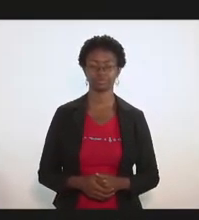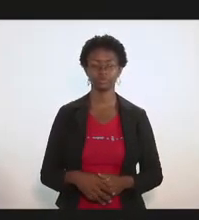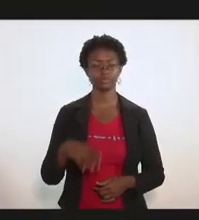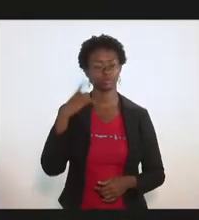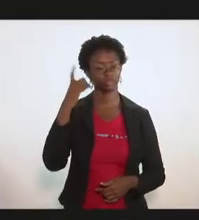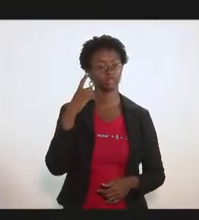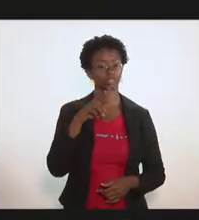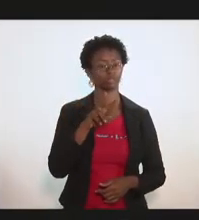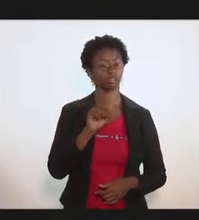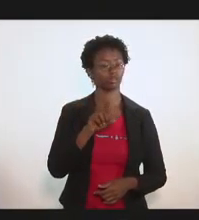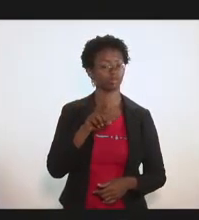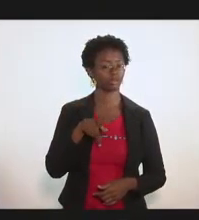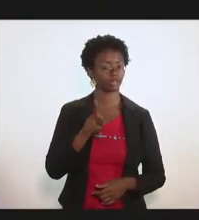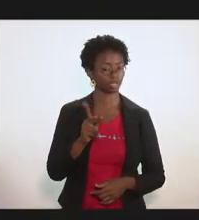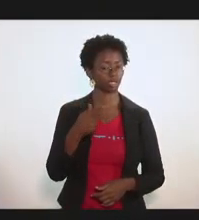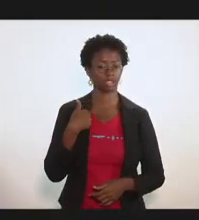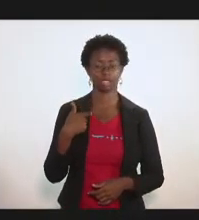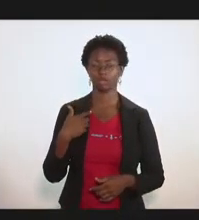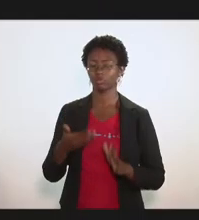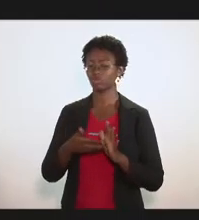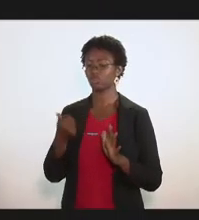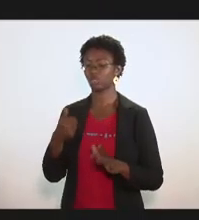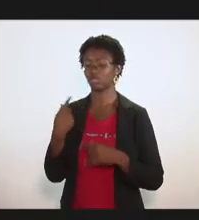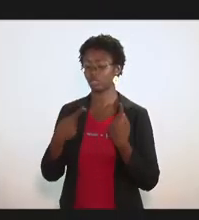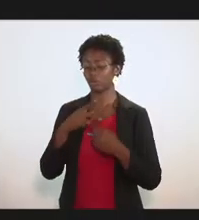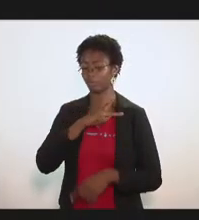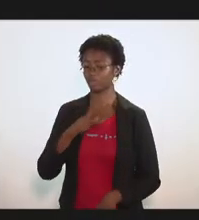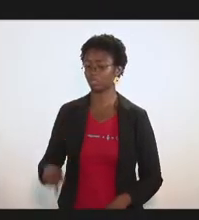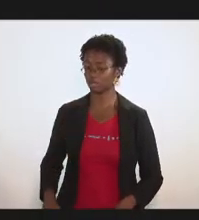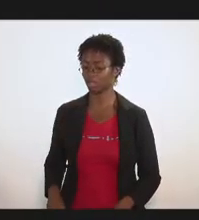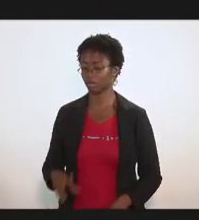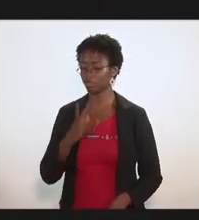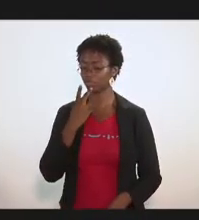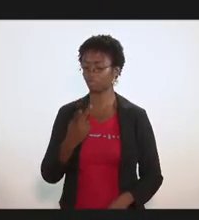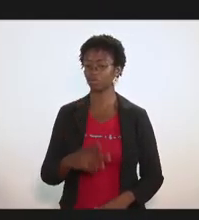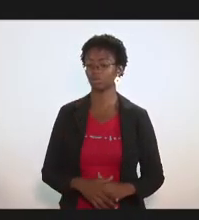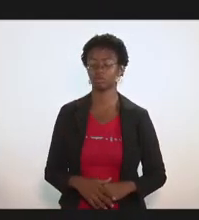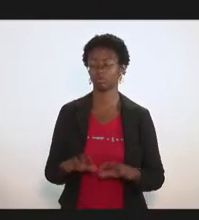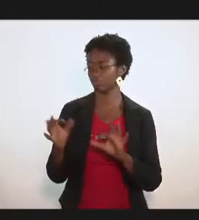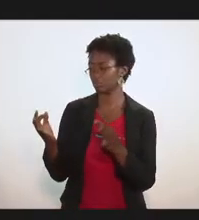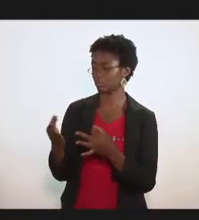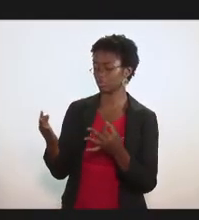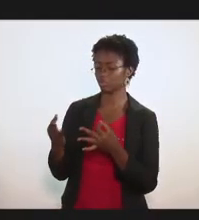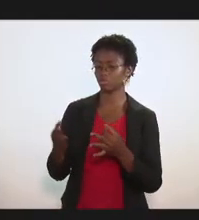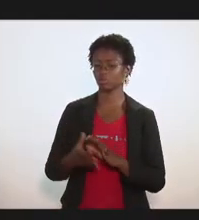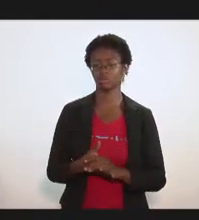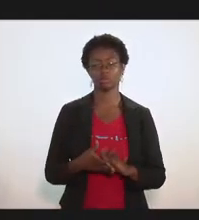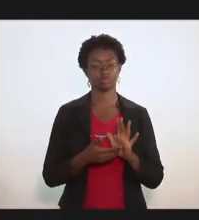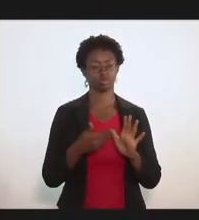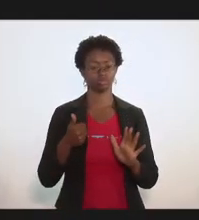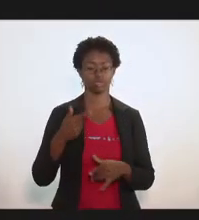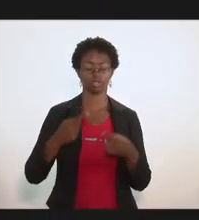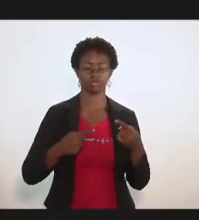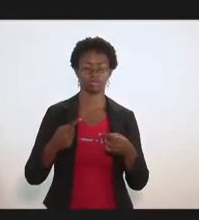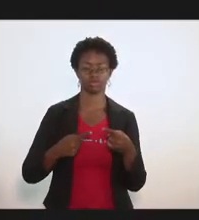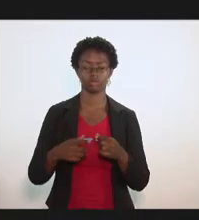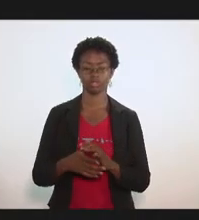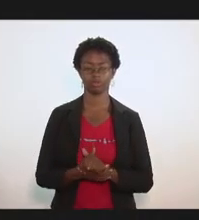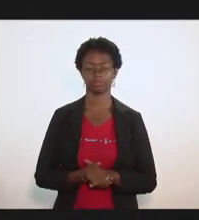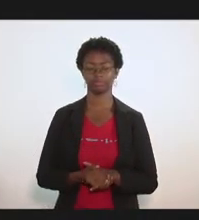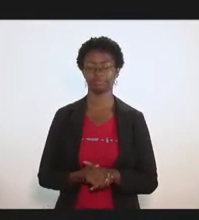2016, 7355. De 2016, que dispõe sobre a realização do serviço particular denominado Brigada de Incêndio.